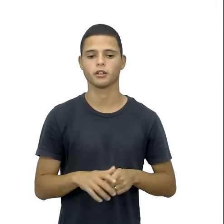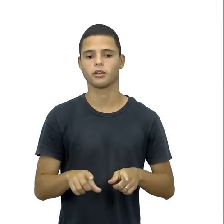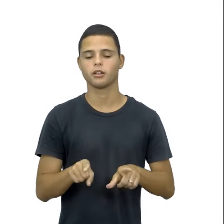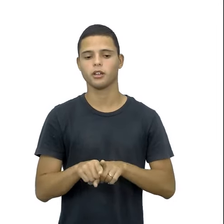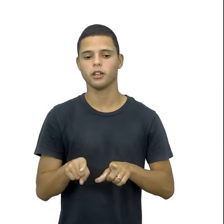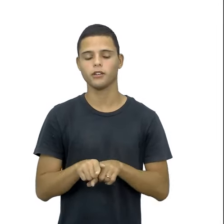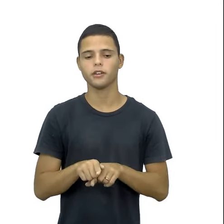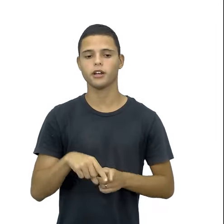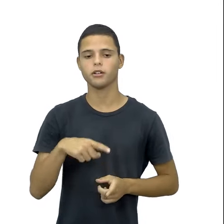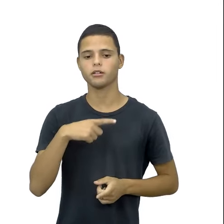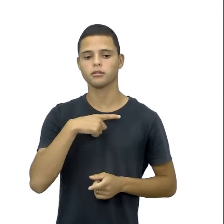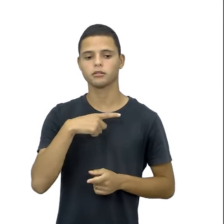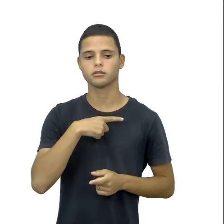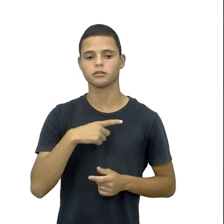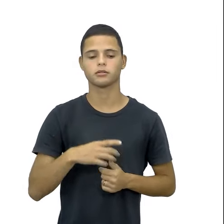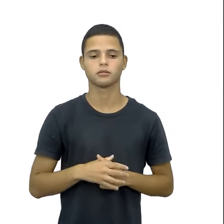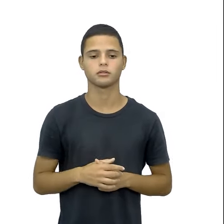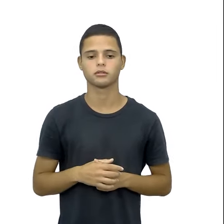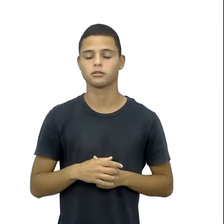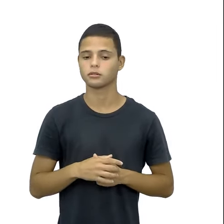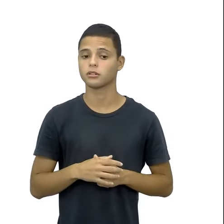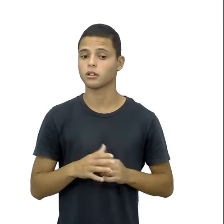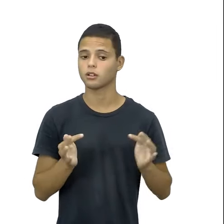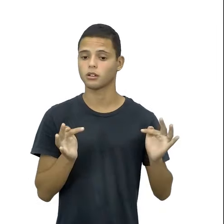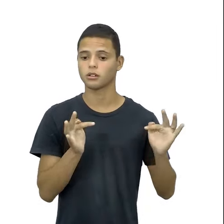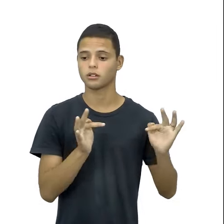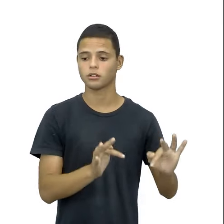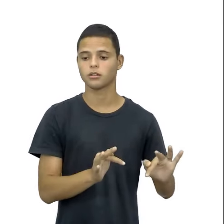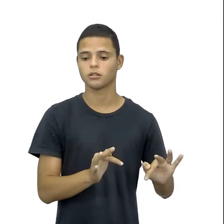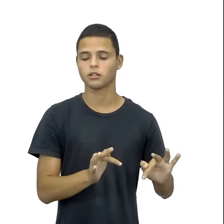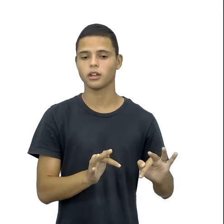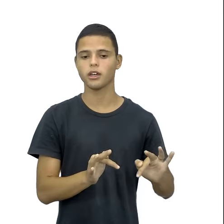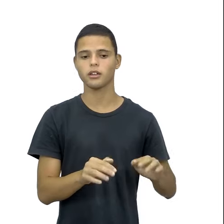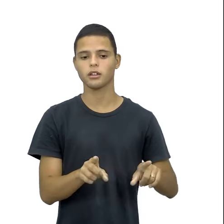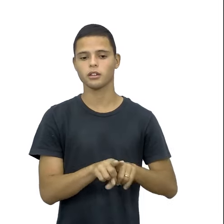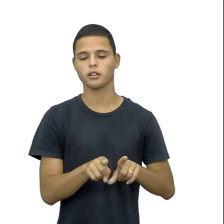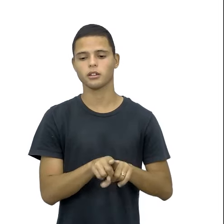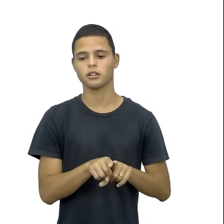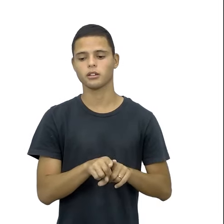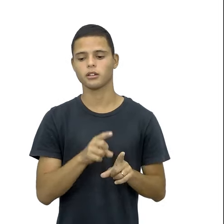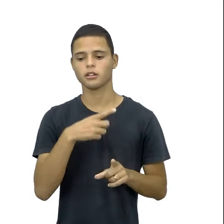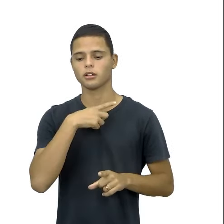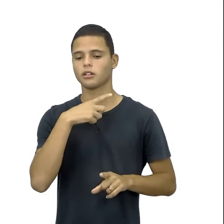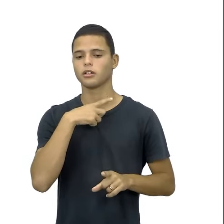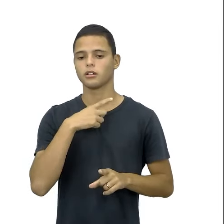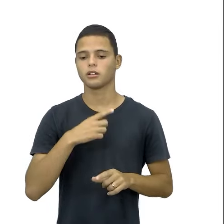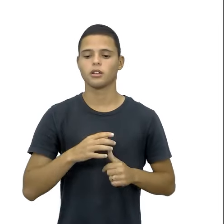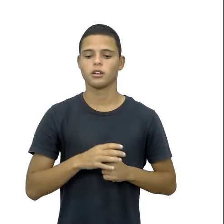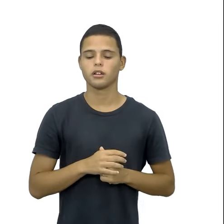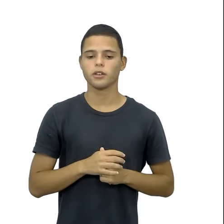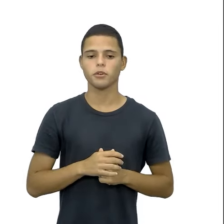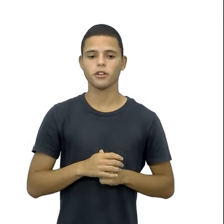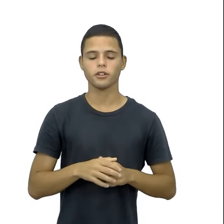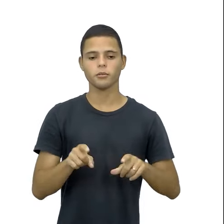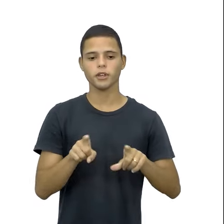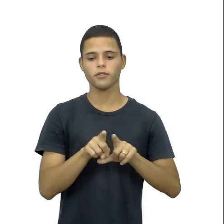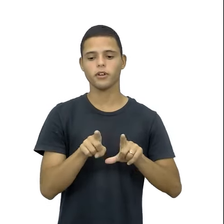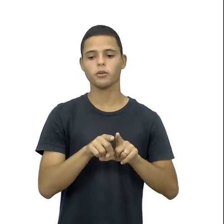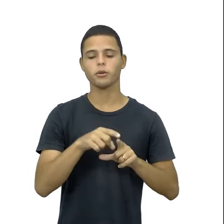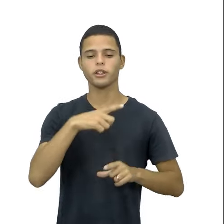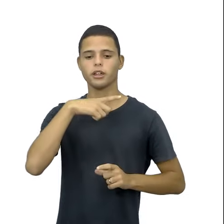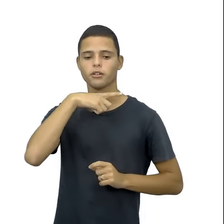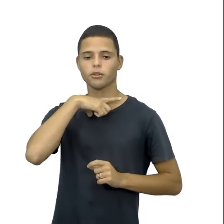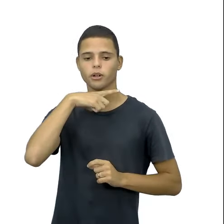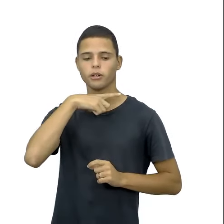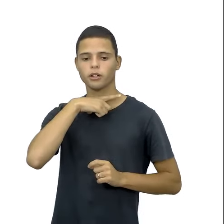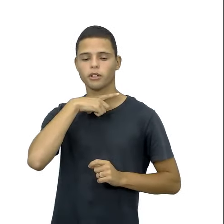Então, esse último momento aqui é o momento que a gente traz aquela sugestão de roteiro, como a gente fazia ano